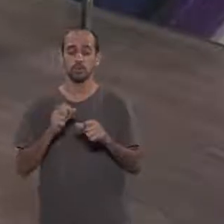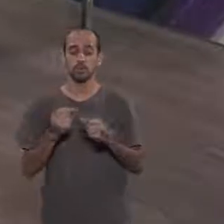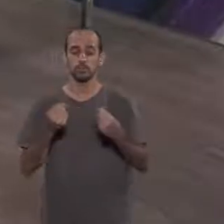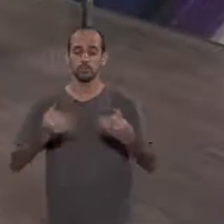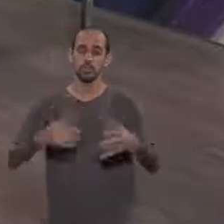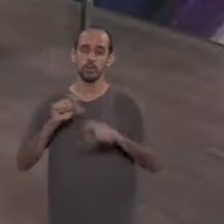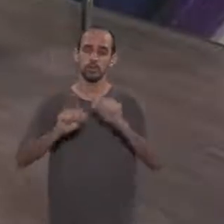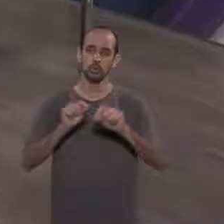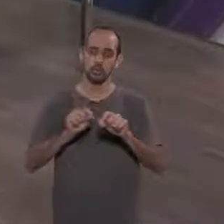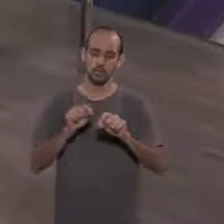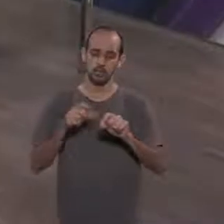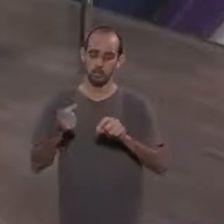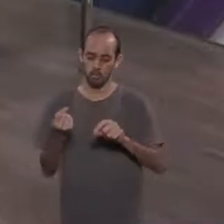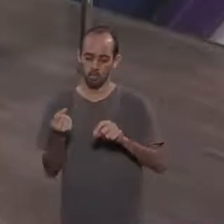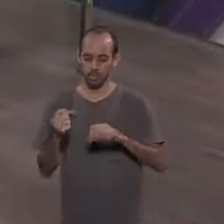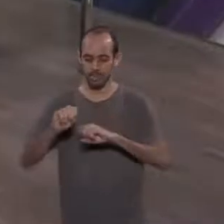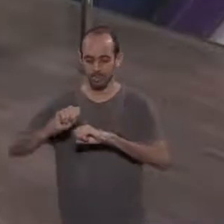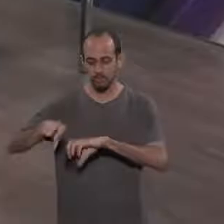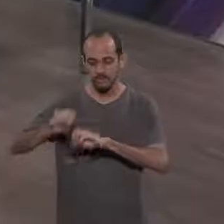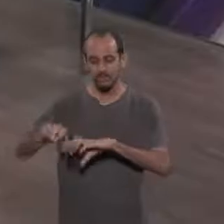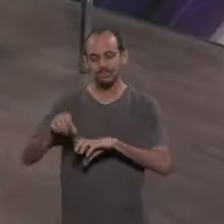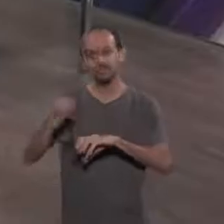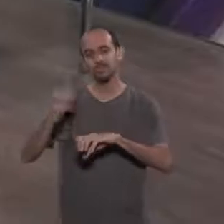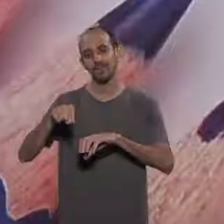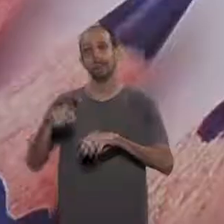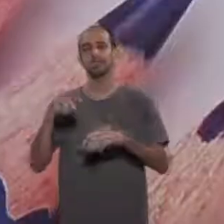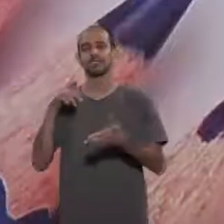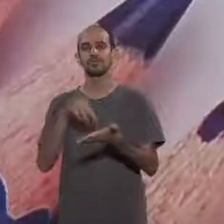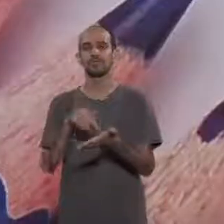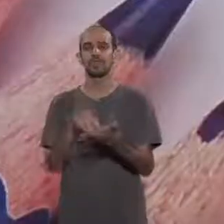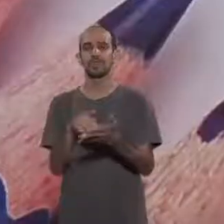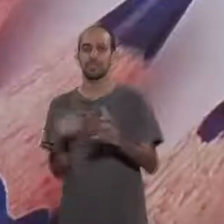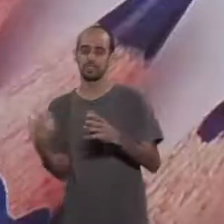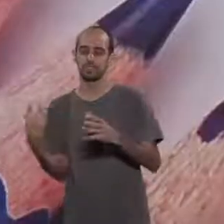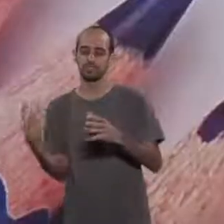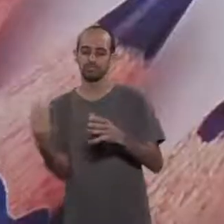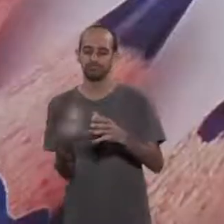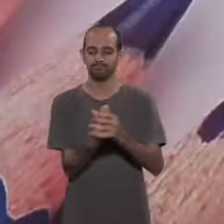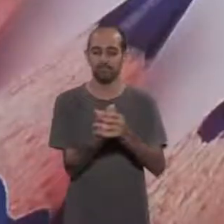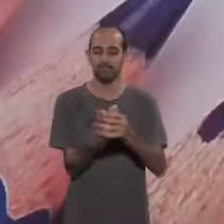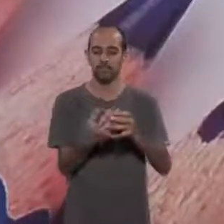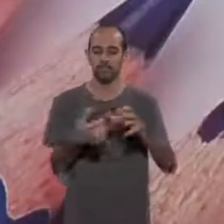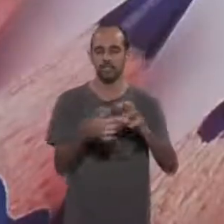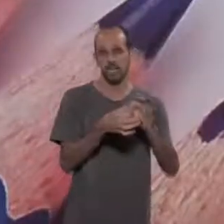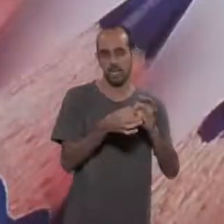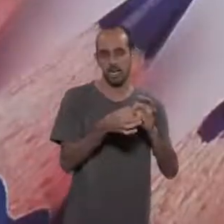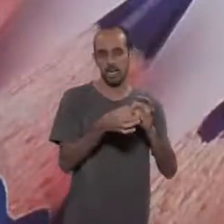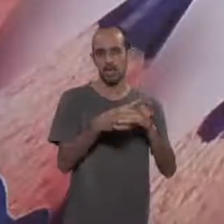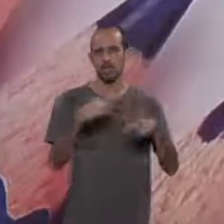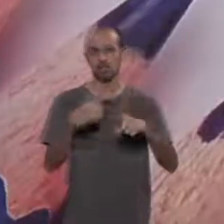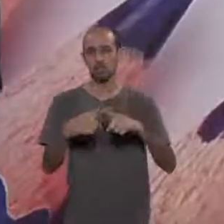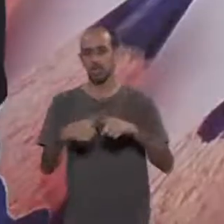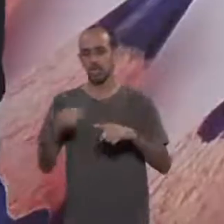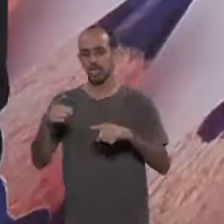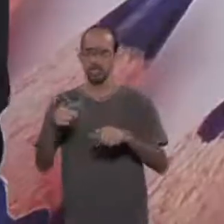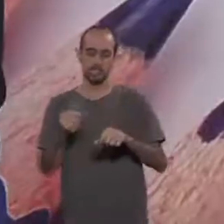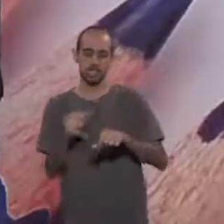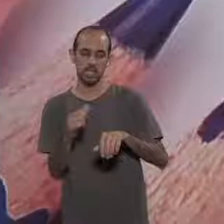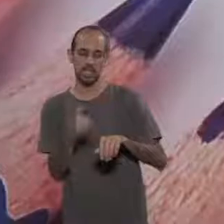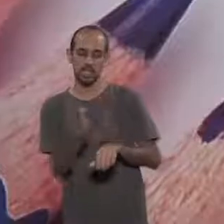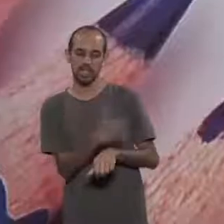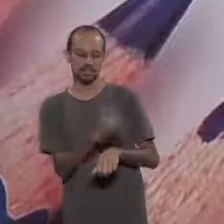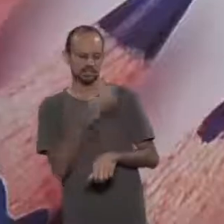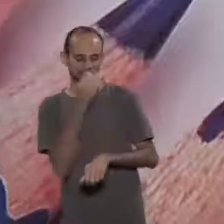está estudando educação, que isso é integrar. Você pegar e colocar na sala, tá lá na sala, mas tá num cantinho